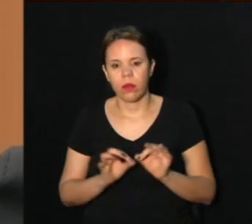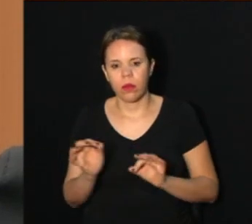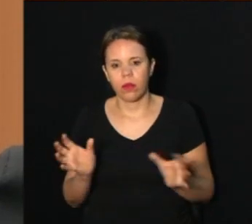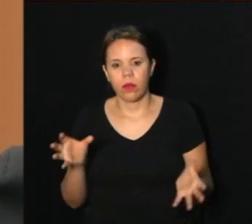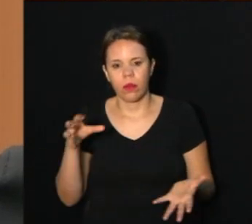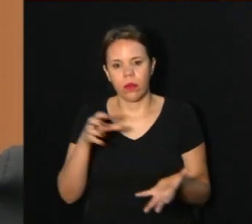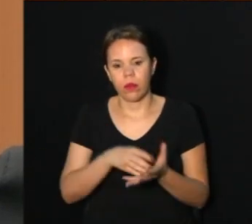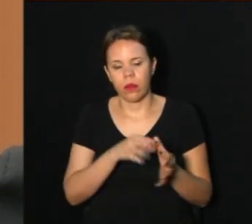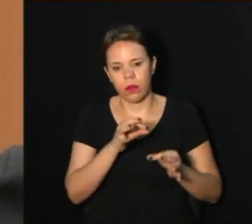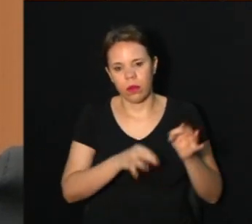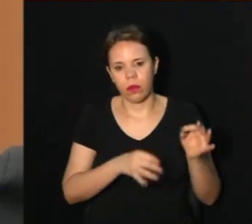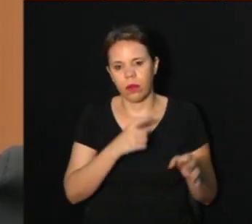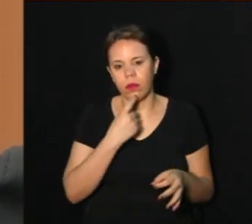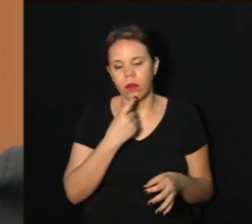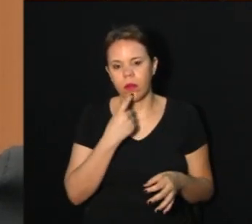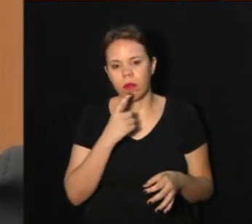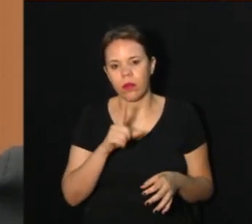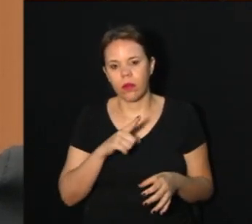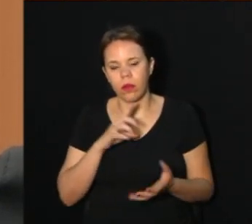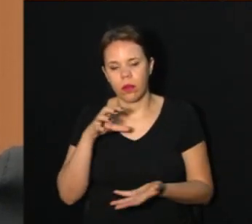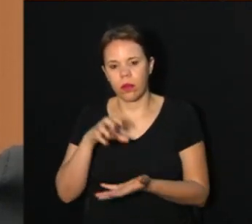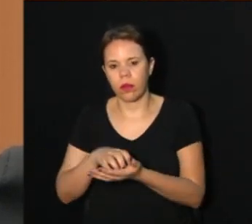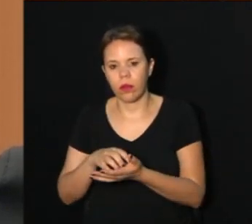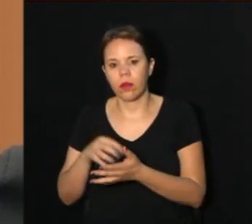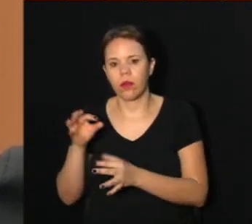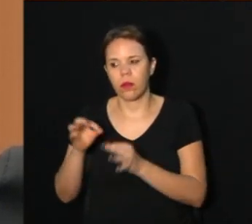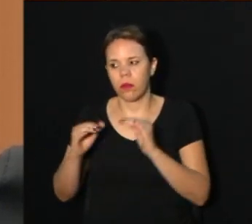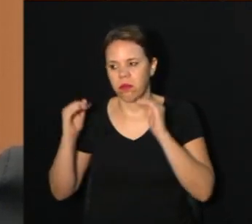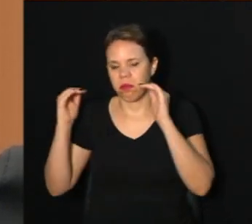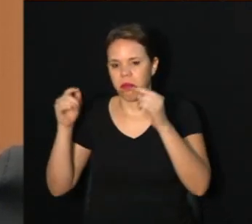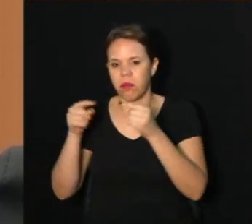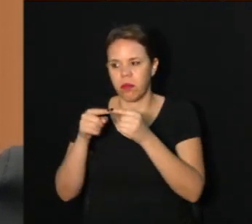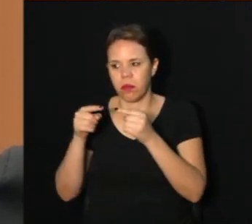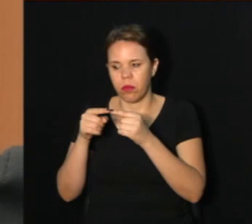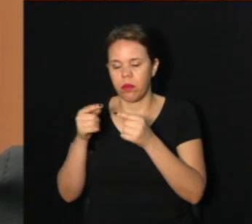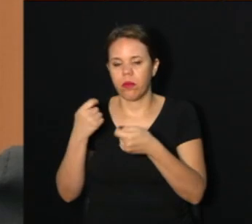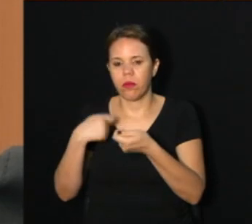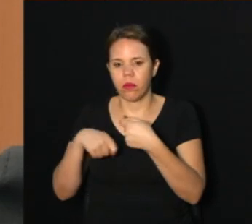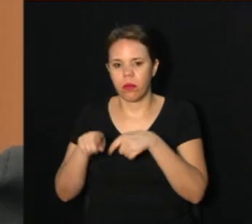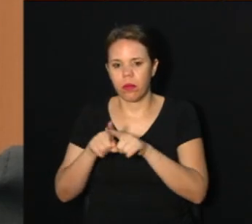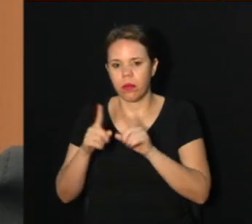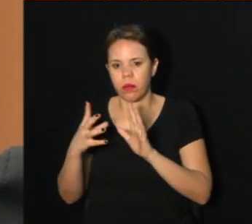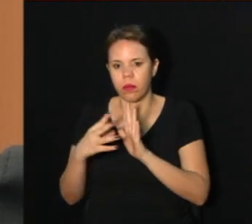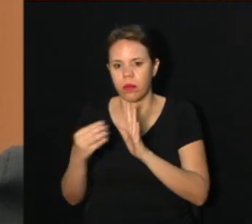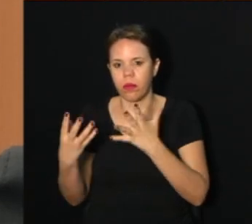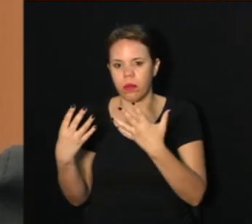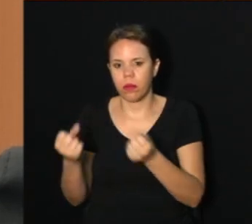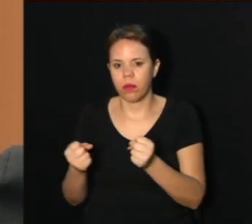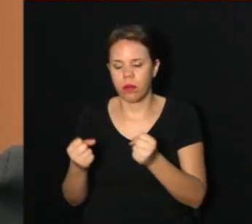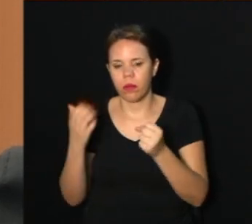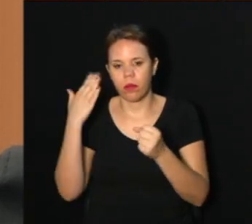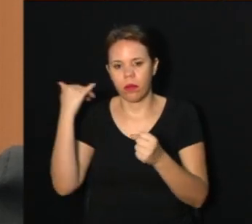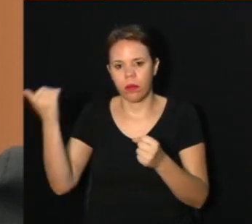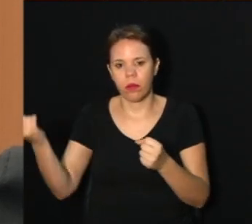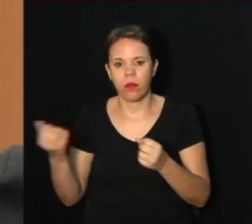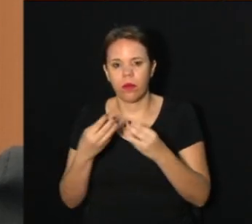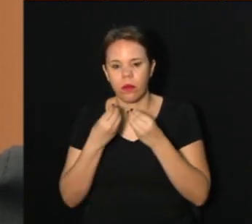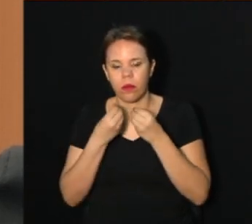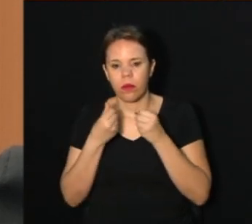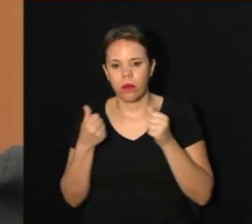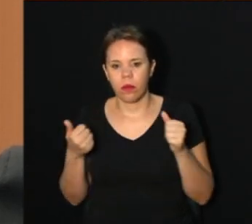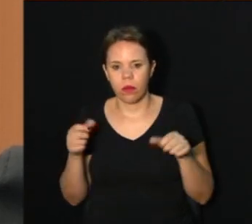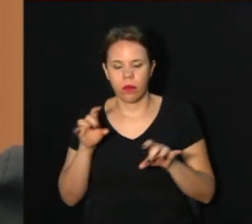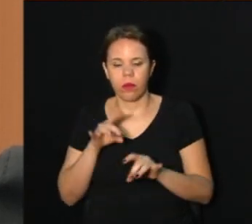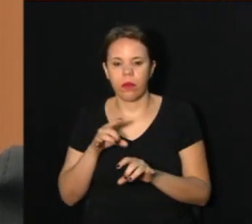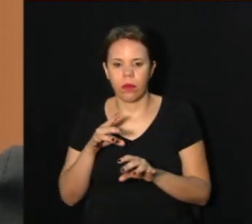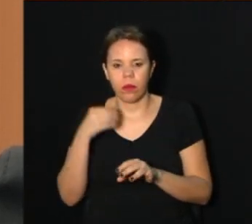Campinas um órgão jurídico à altura do que já é e reconhecido por sua vanguarda e por sua qualidade técnica em